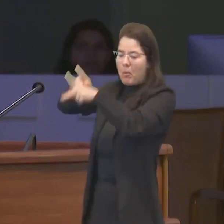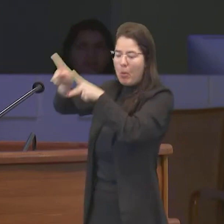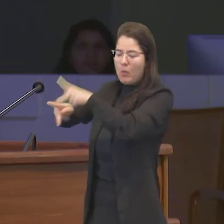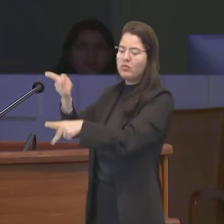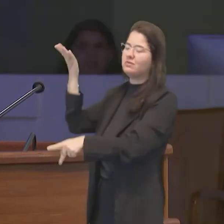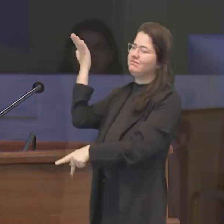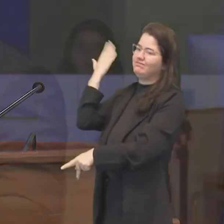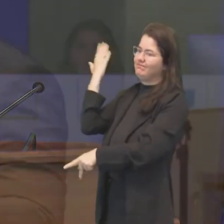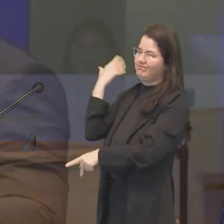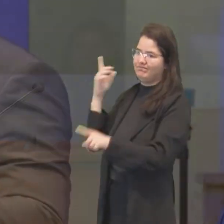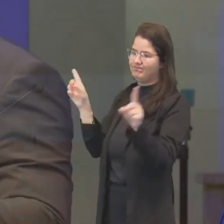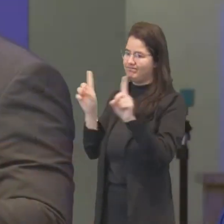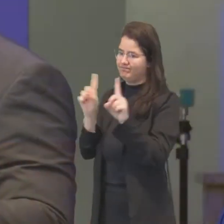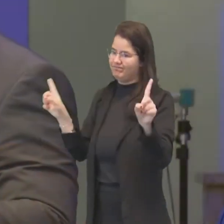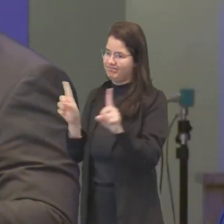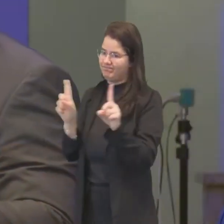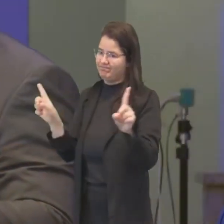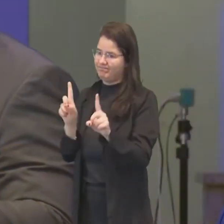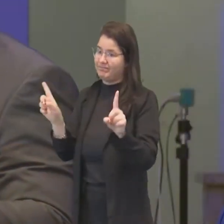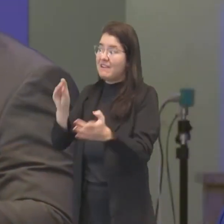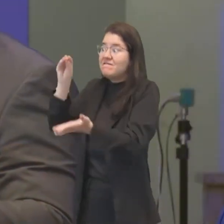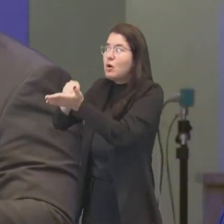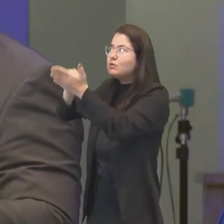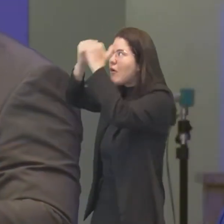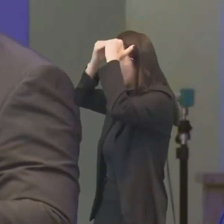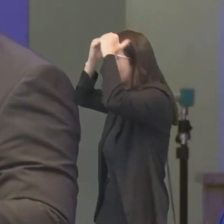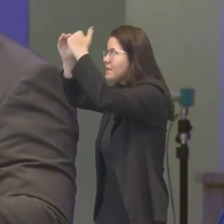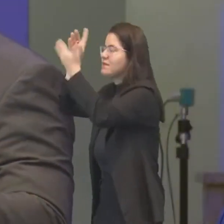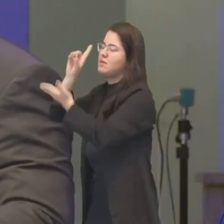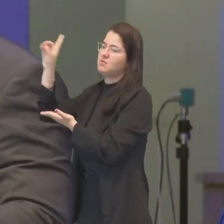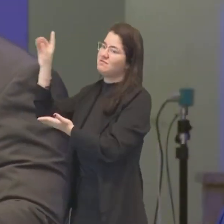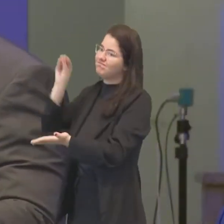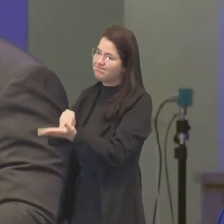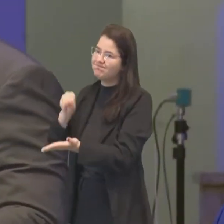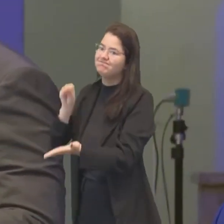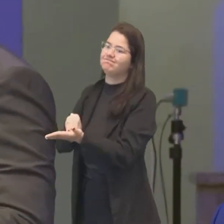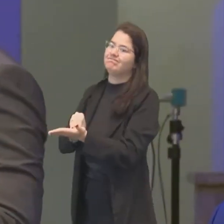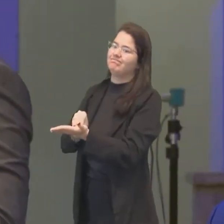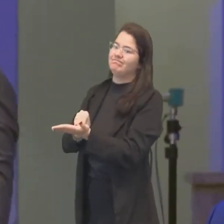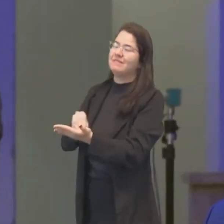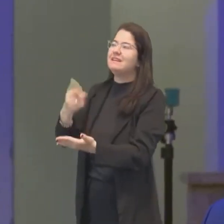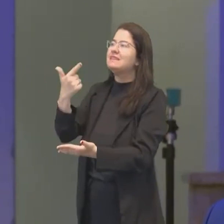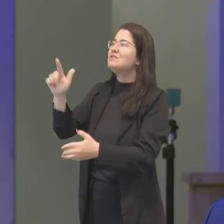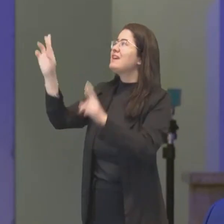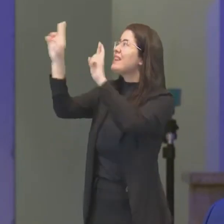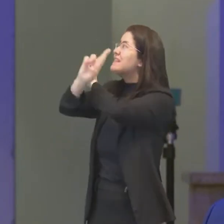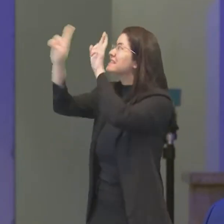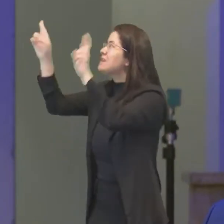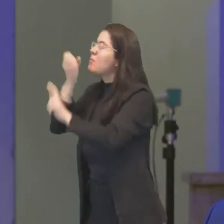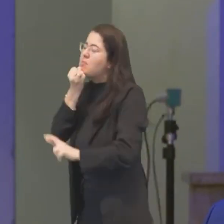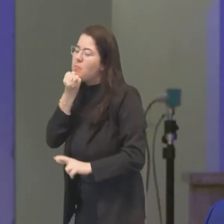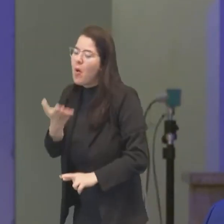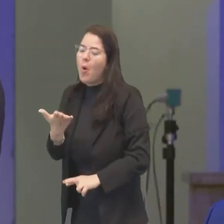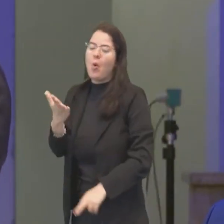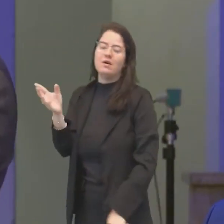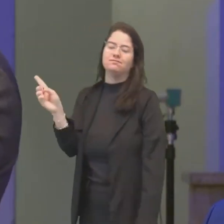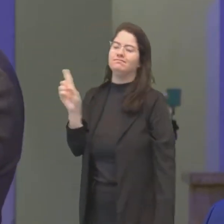Eles estavam em débito com Deus. Não era uma relação boa, agradável.